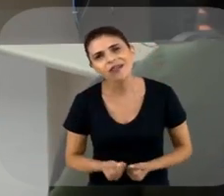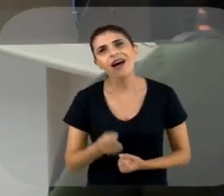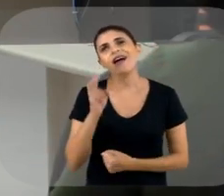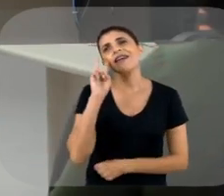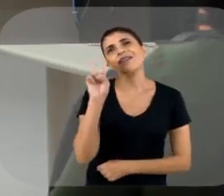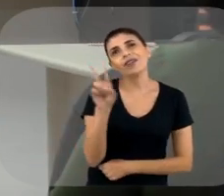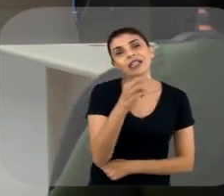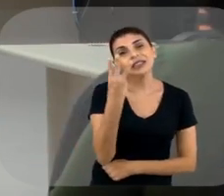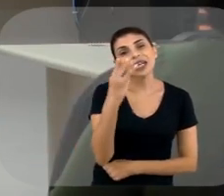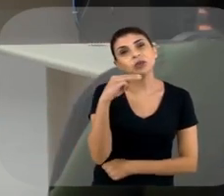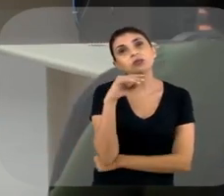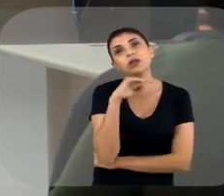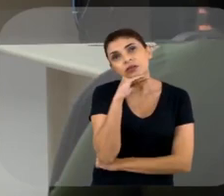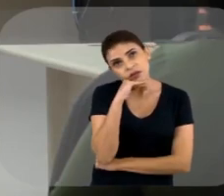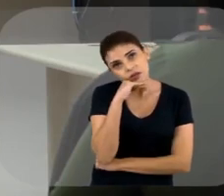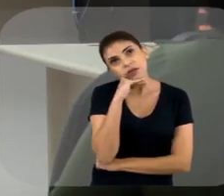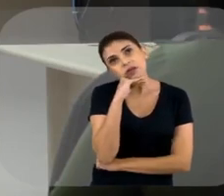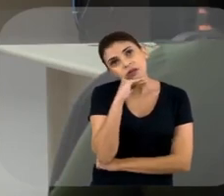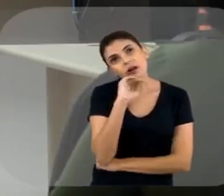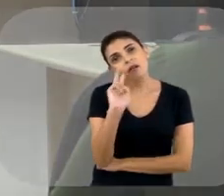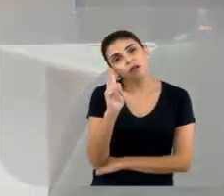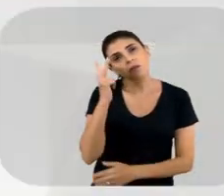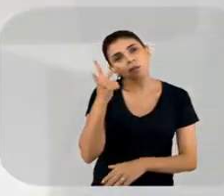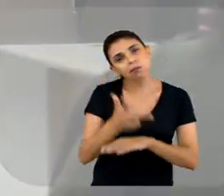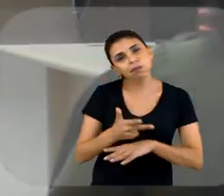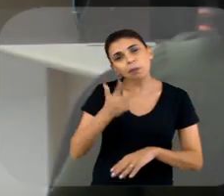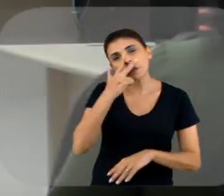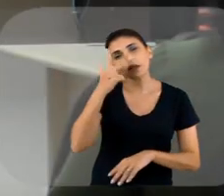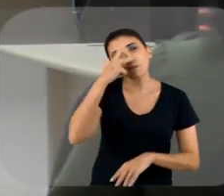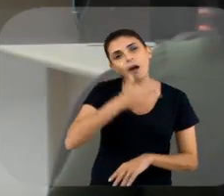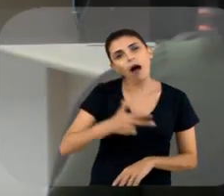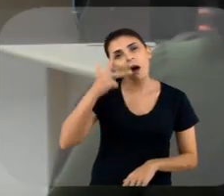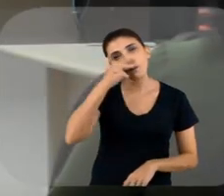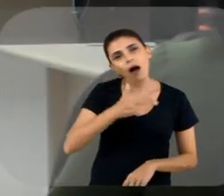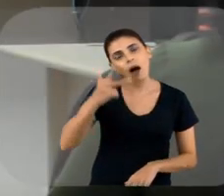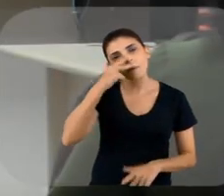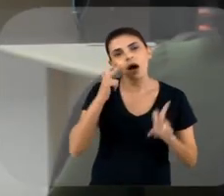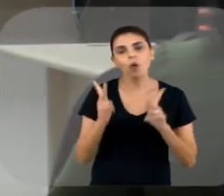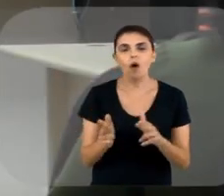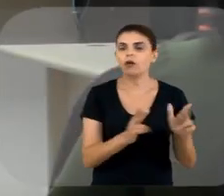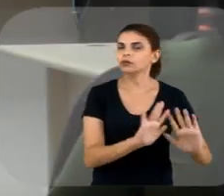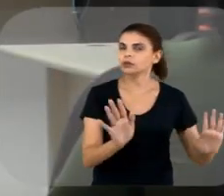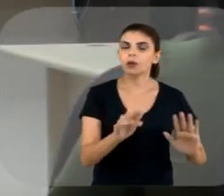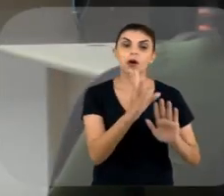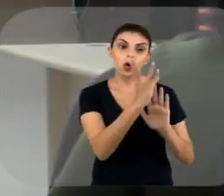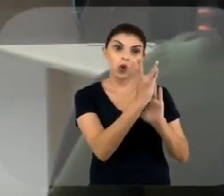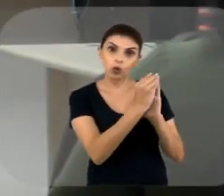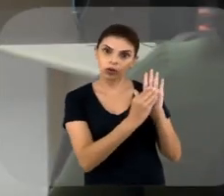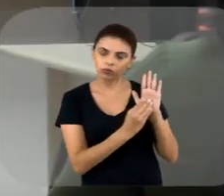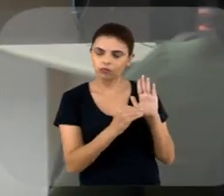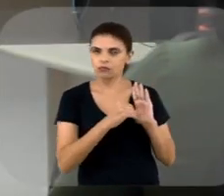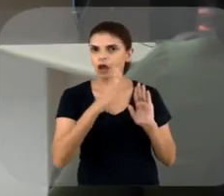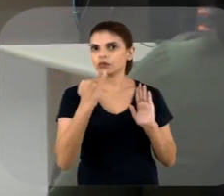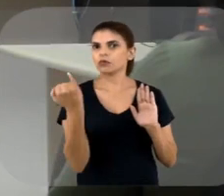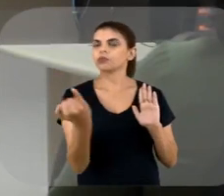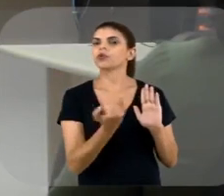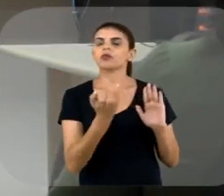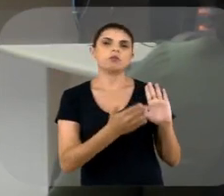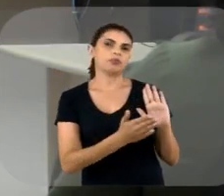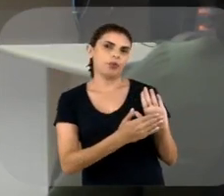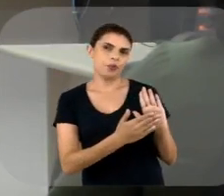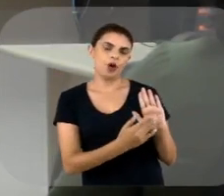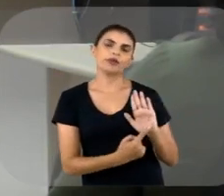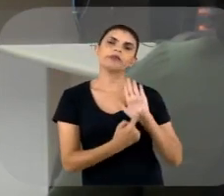passar 3 minutos na frente daquela tela. E, claro, o conteúdo, né, que, no fim das contas, é a